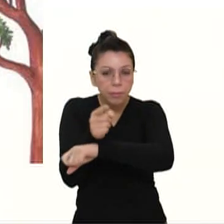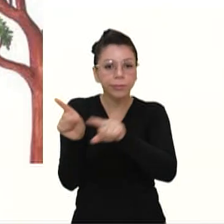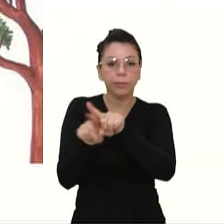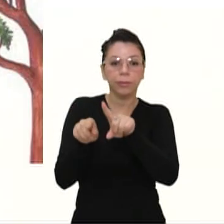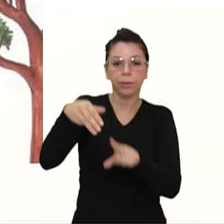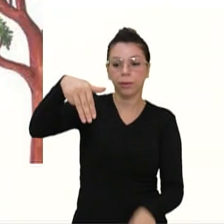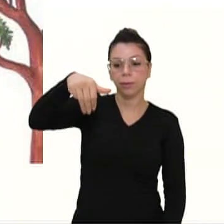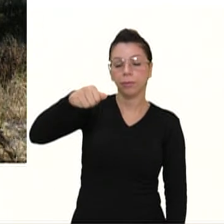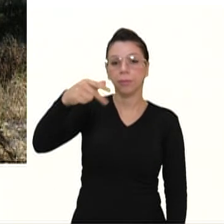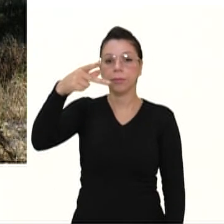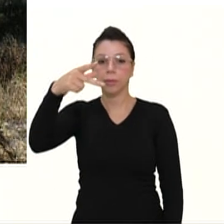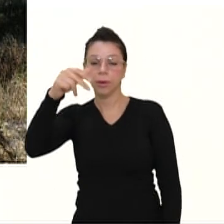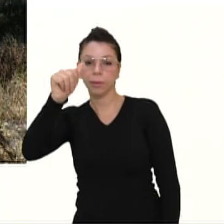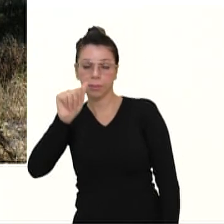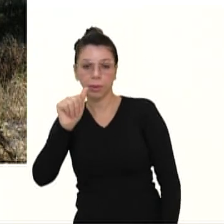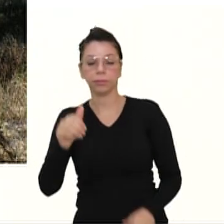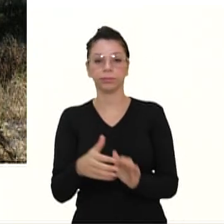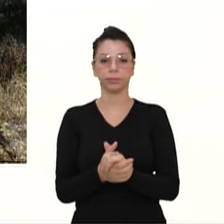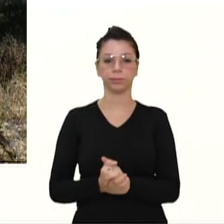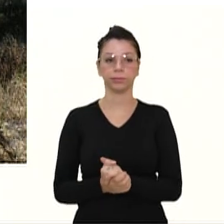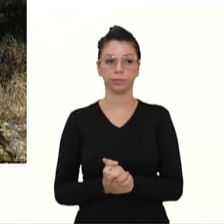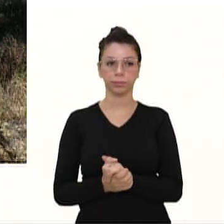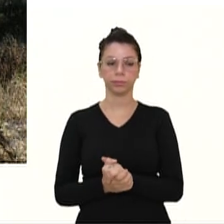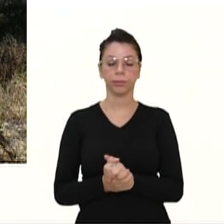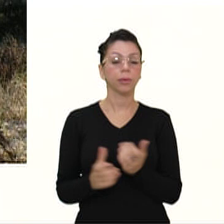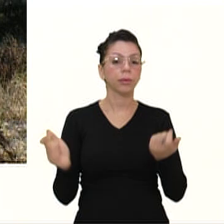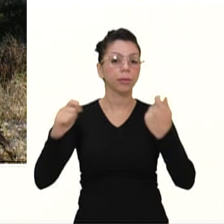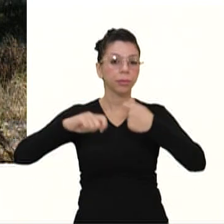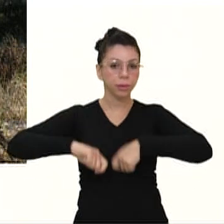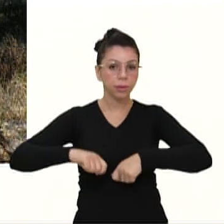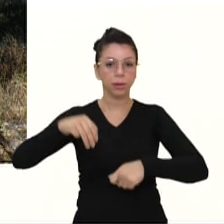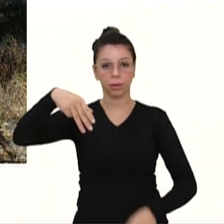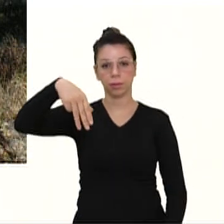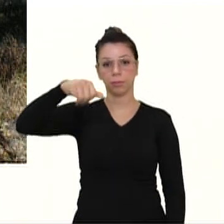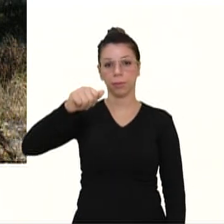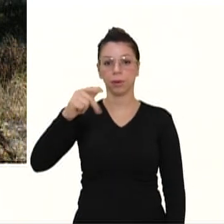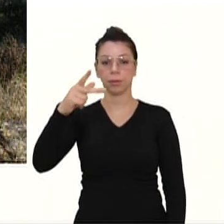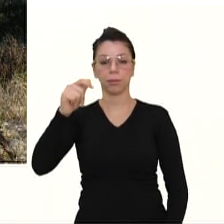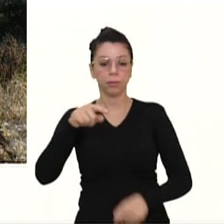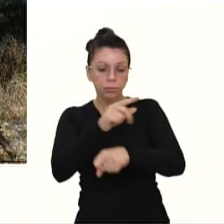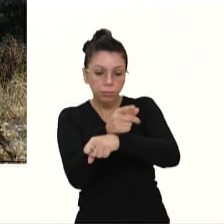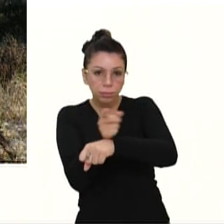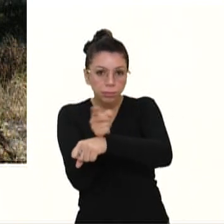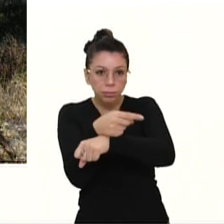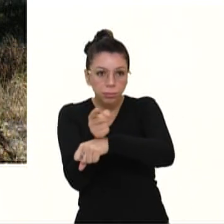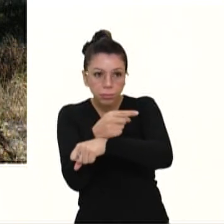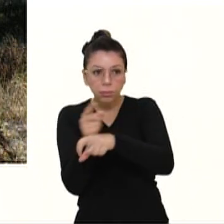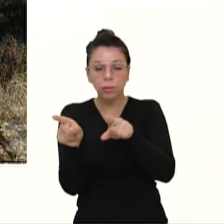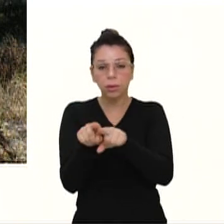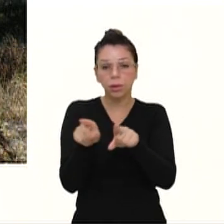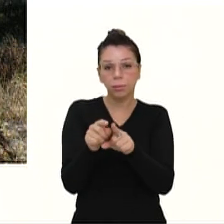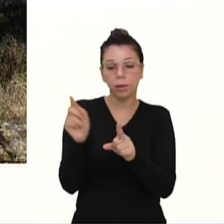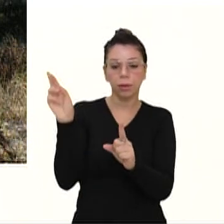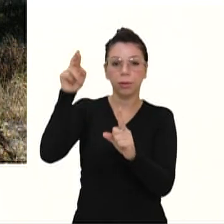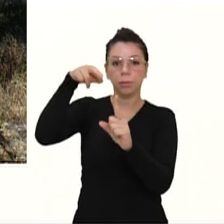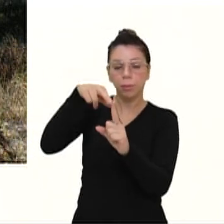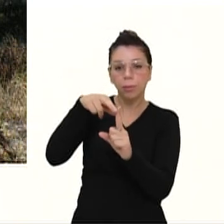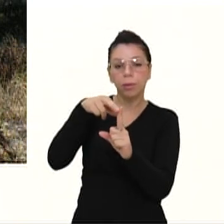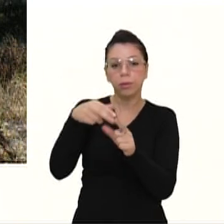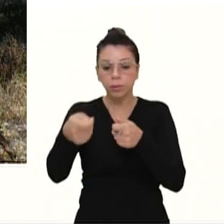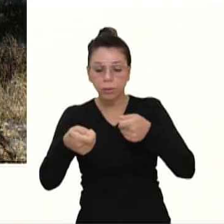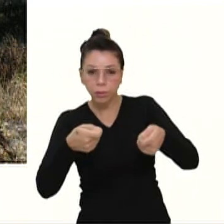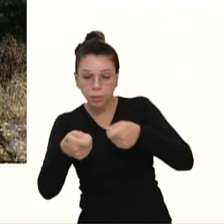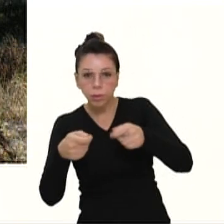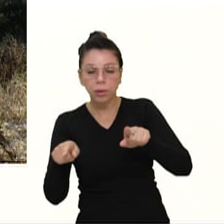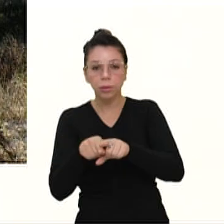na navegação para achar esses pontos. Então o que é necessário? Mapa, a bússola, o ponto de controle, o picotador, o